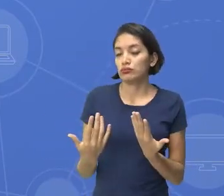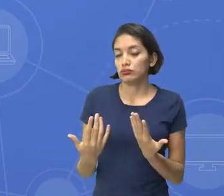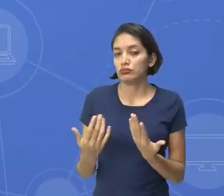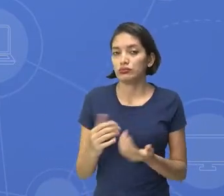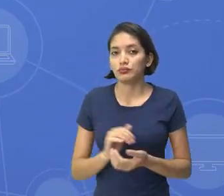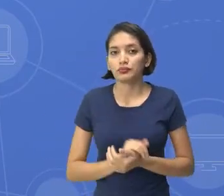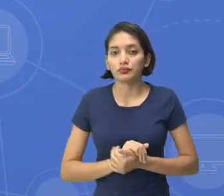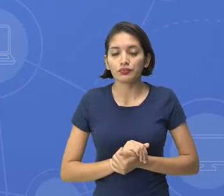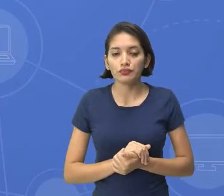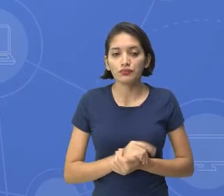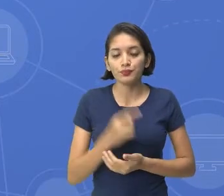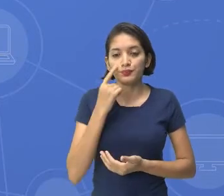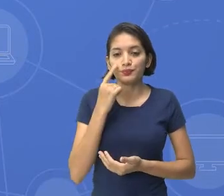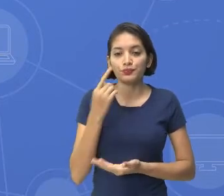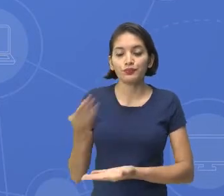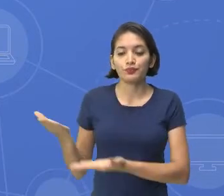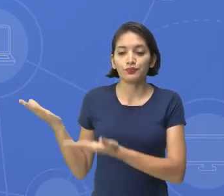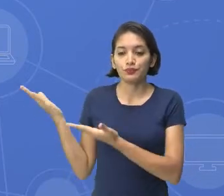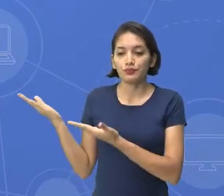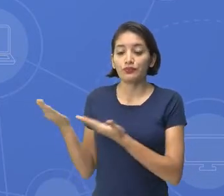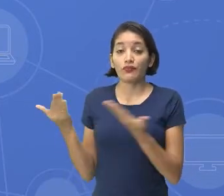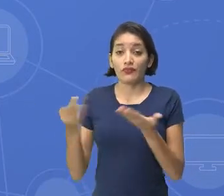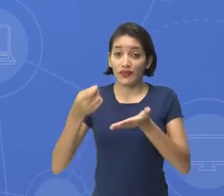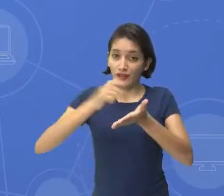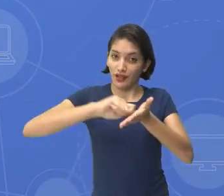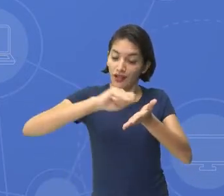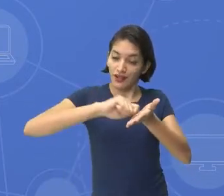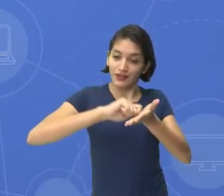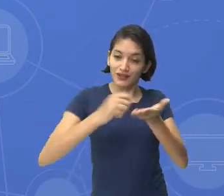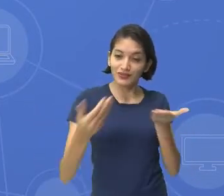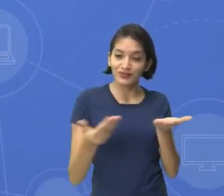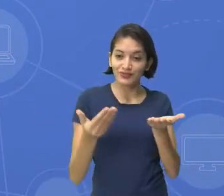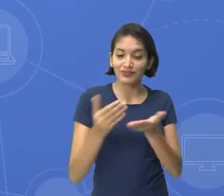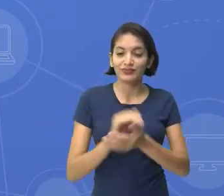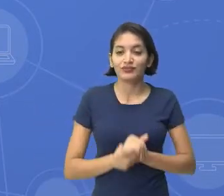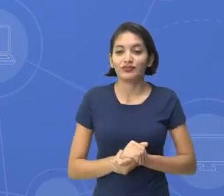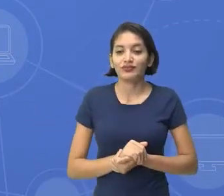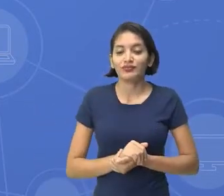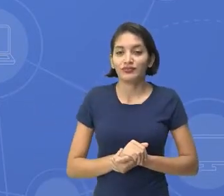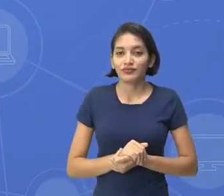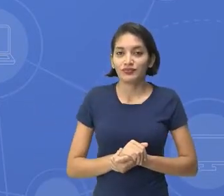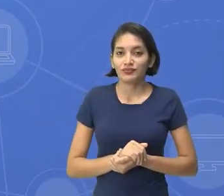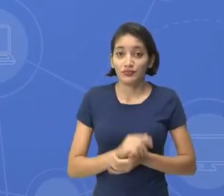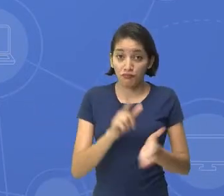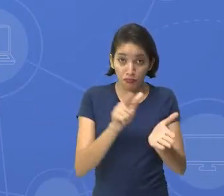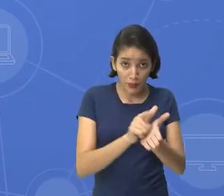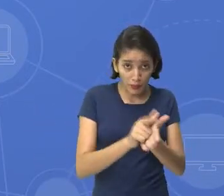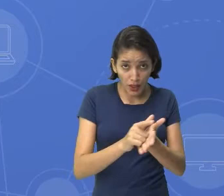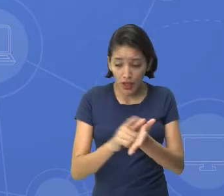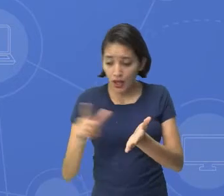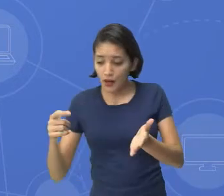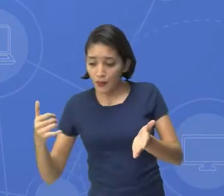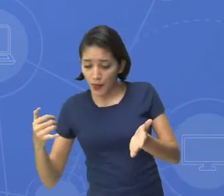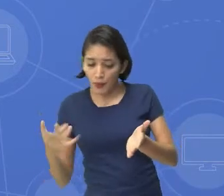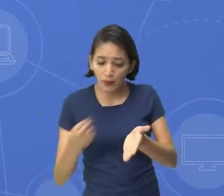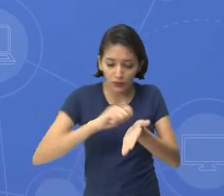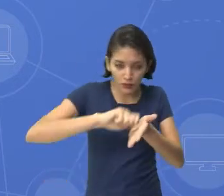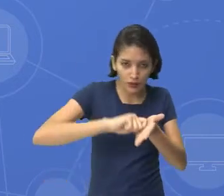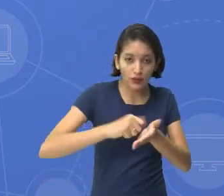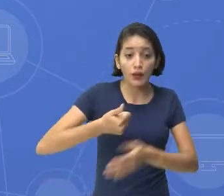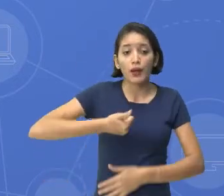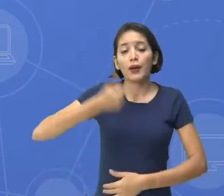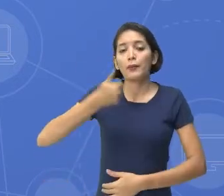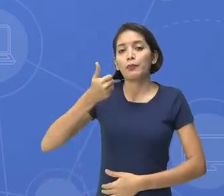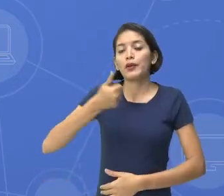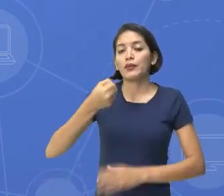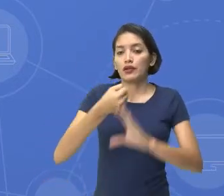ideológico. Vamos lá? Anotem no caderno de vocês aí. Caneta na mão, papel. Primeiro ponto.